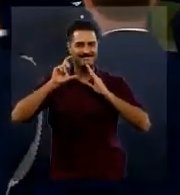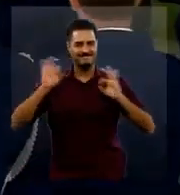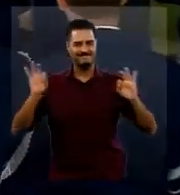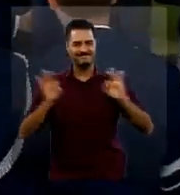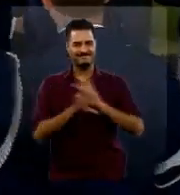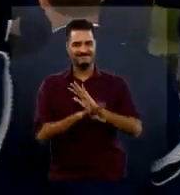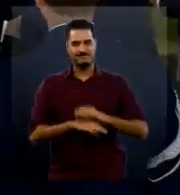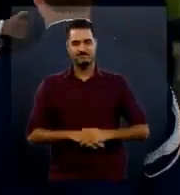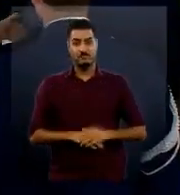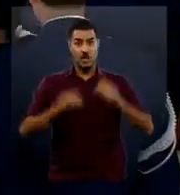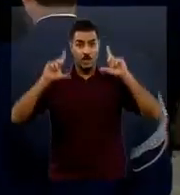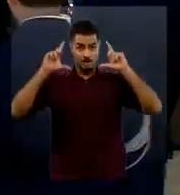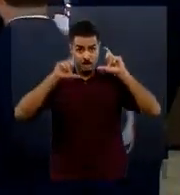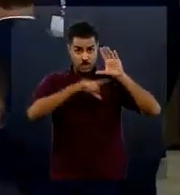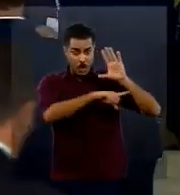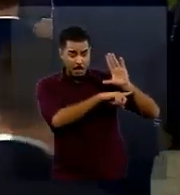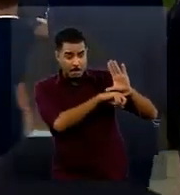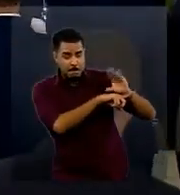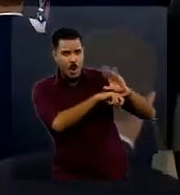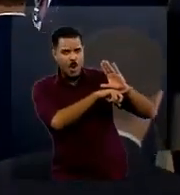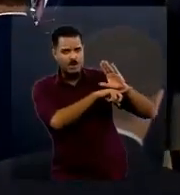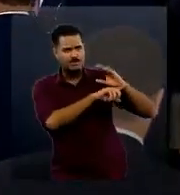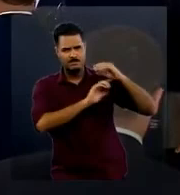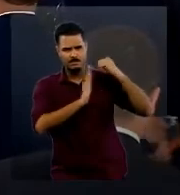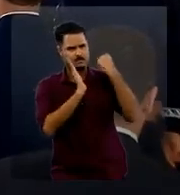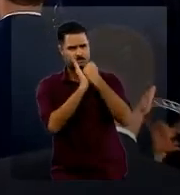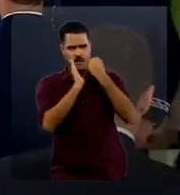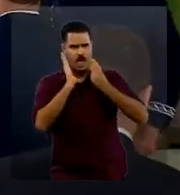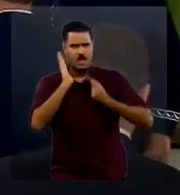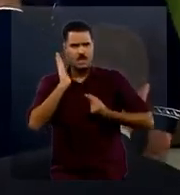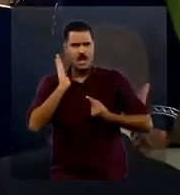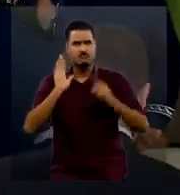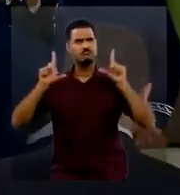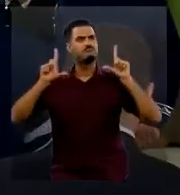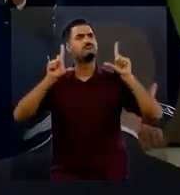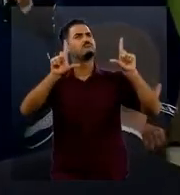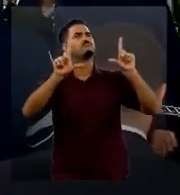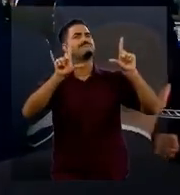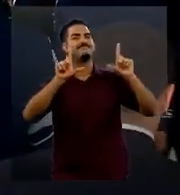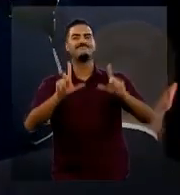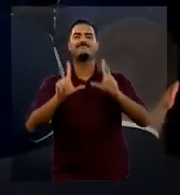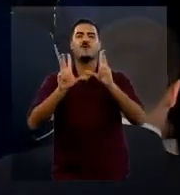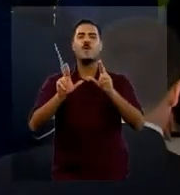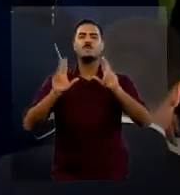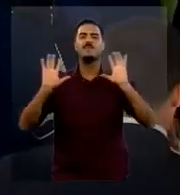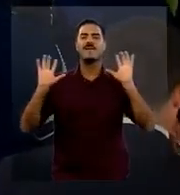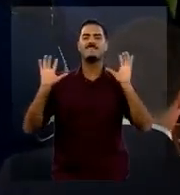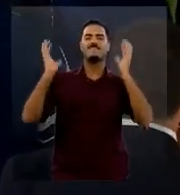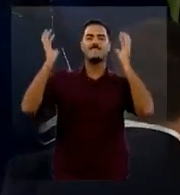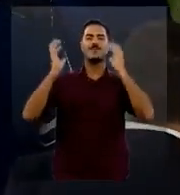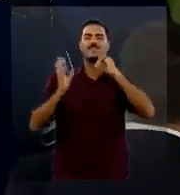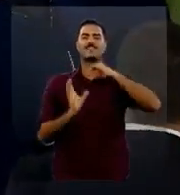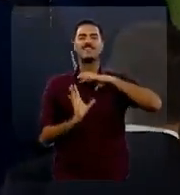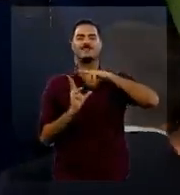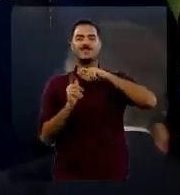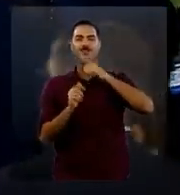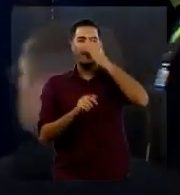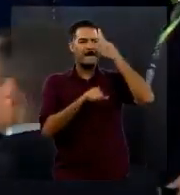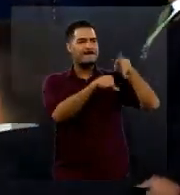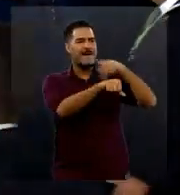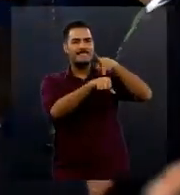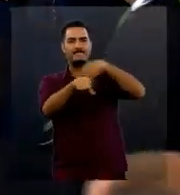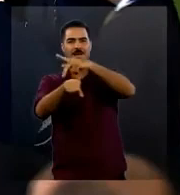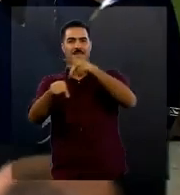ficam imortalizadas, né, Daniele? Como em eventos internacionais que reúne vários chefes de Estado, sempre tem aquela